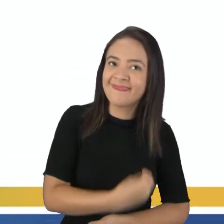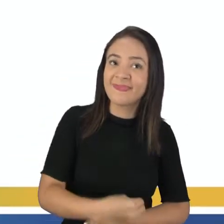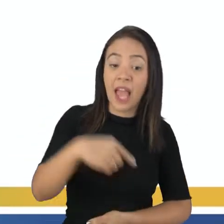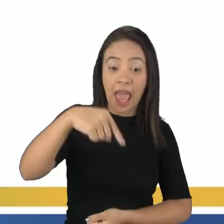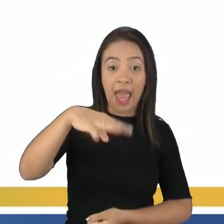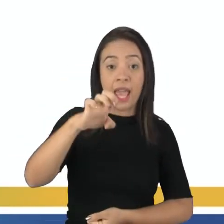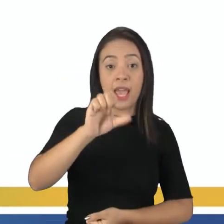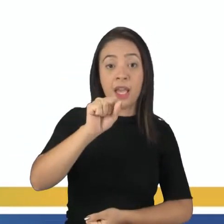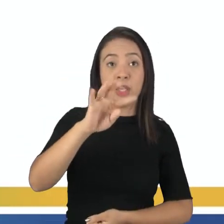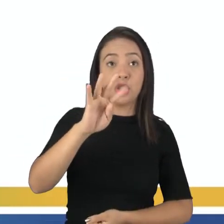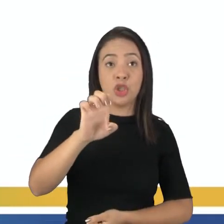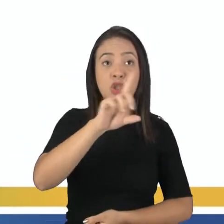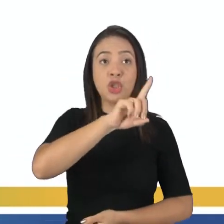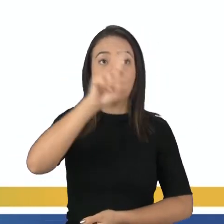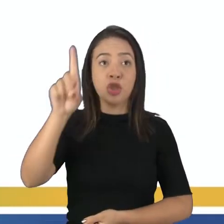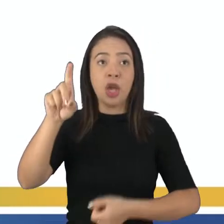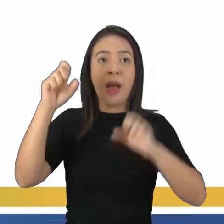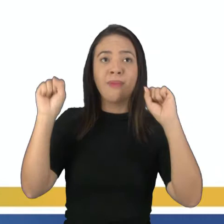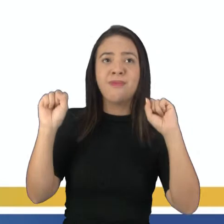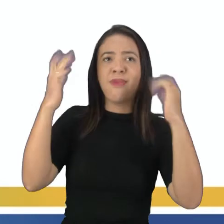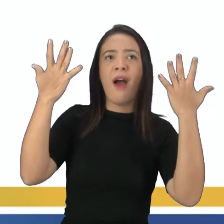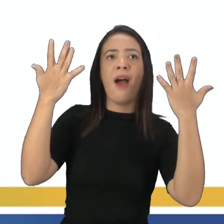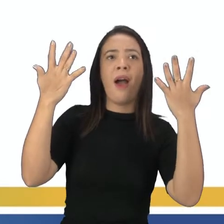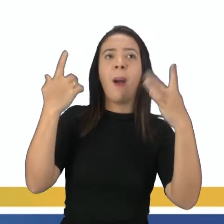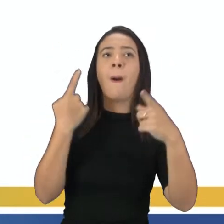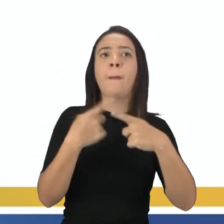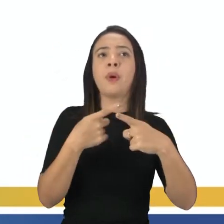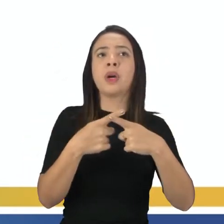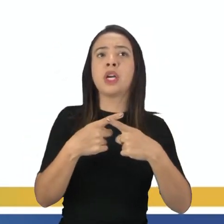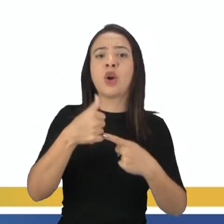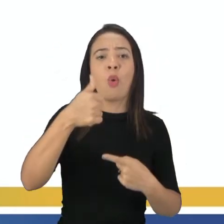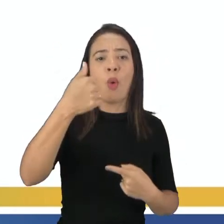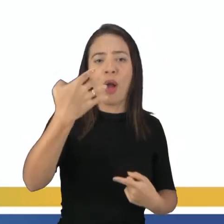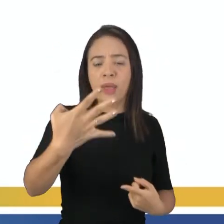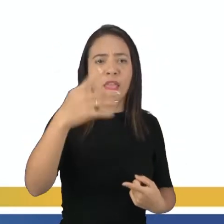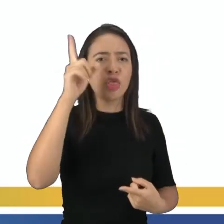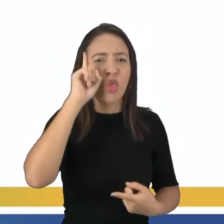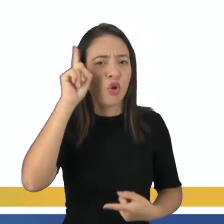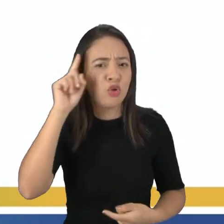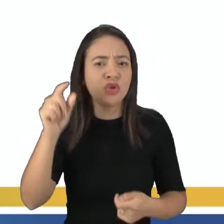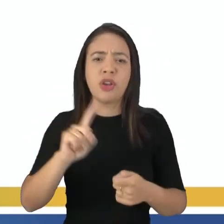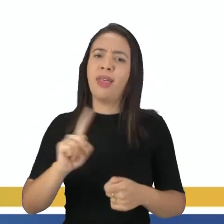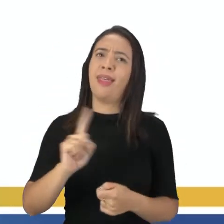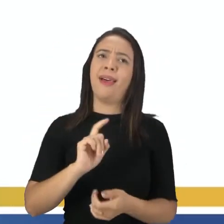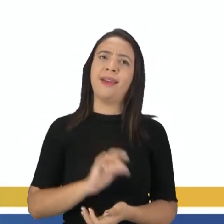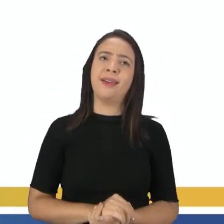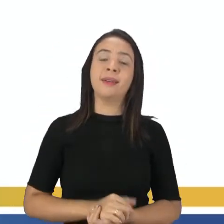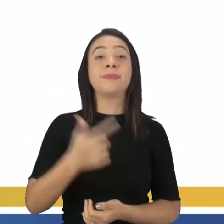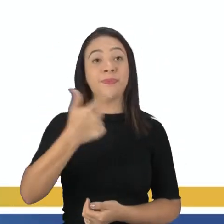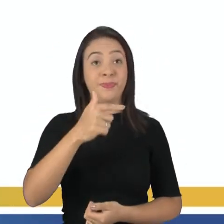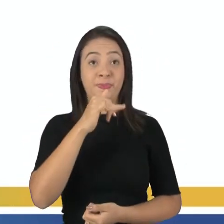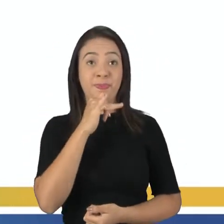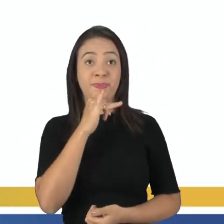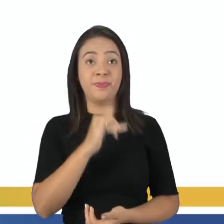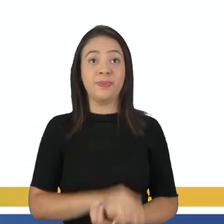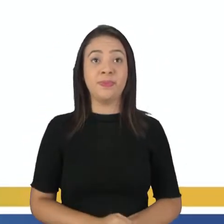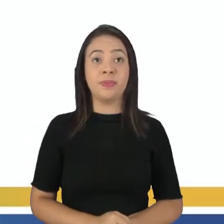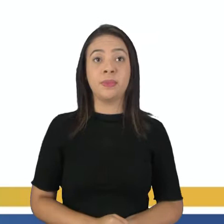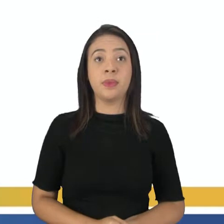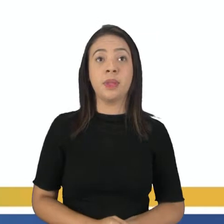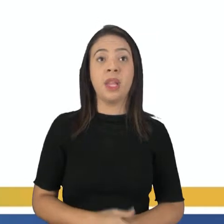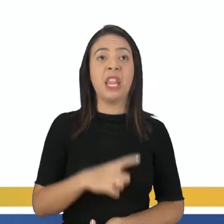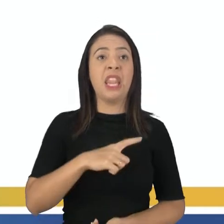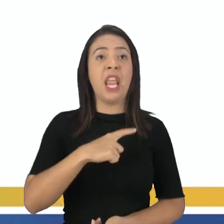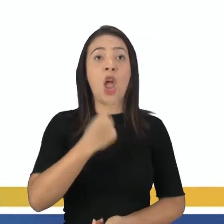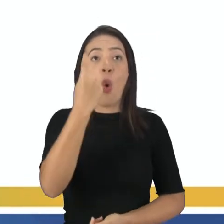Este dia tem que ser comemorado. Afinal, não se faz 14 todos os dias. Segundo quadrinho. Há uma